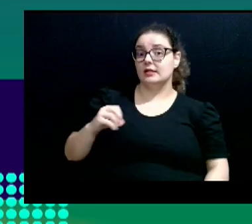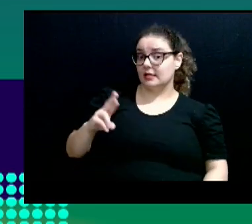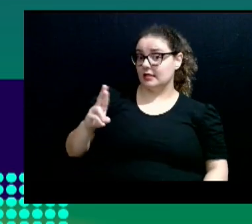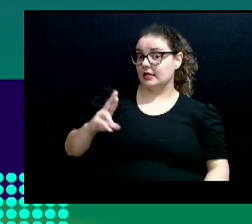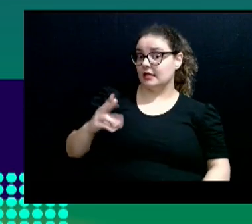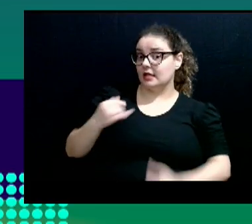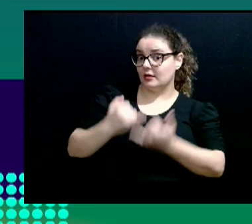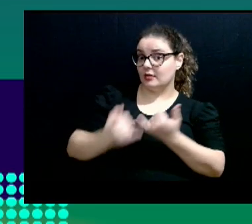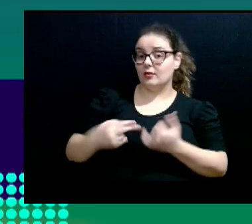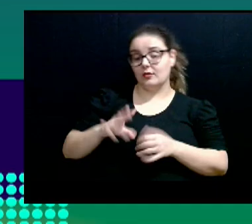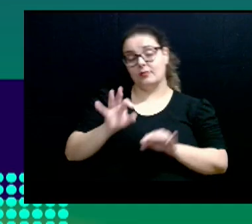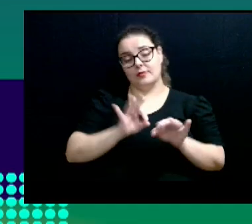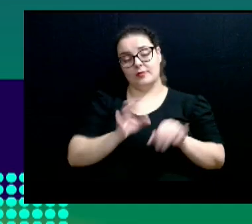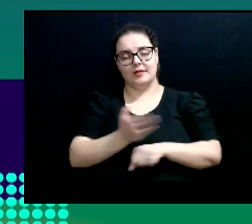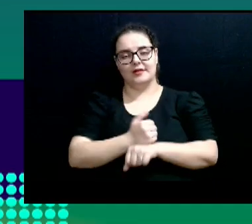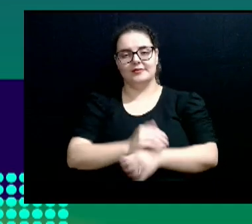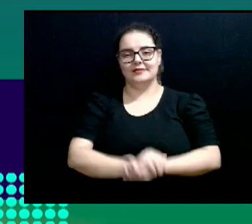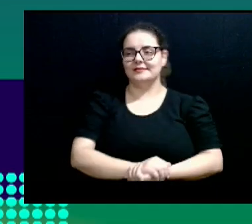antecipado.